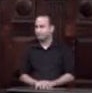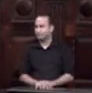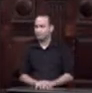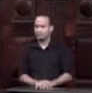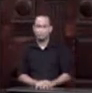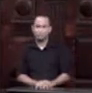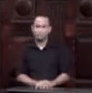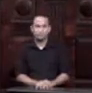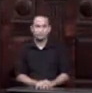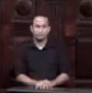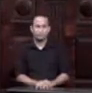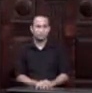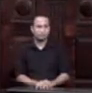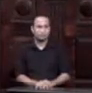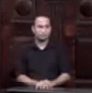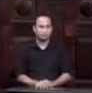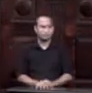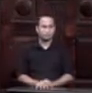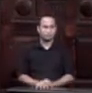3 minutos.